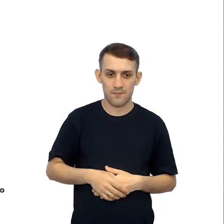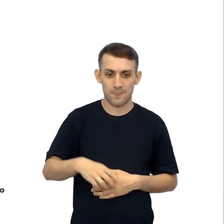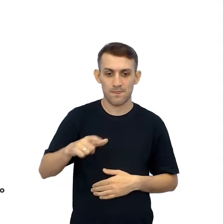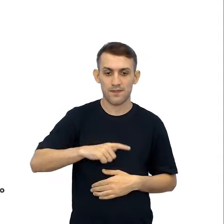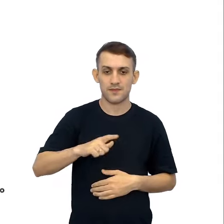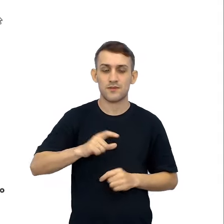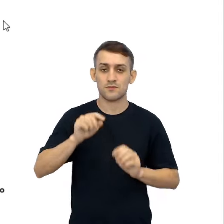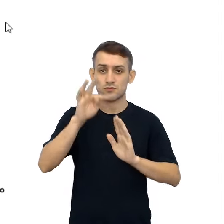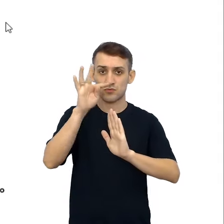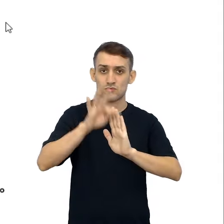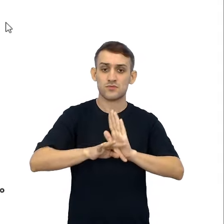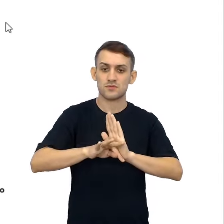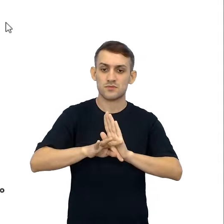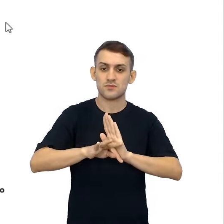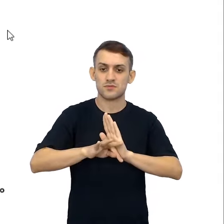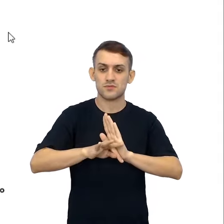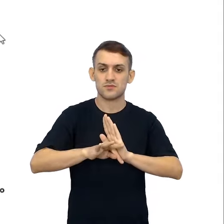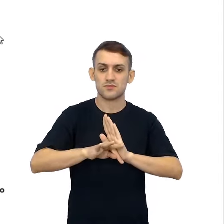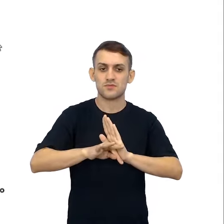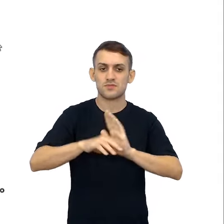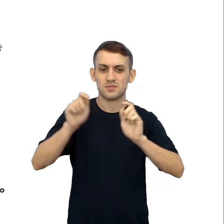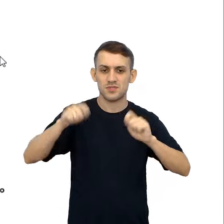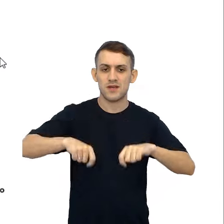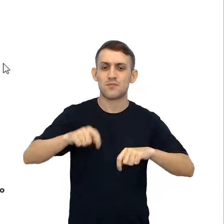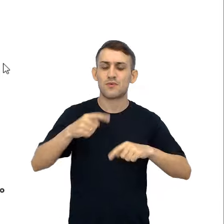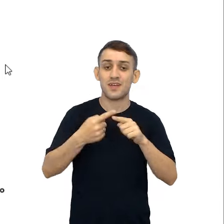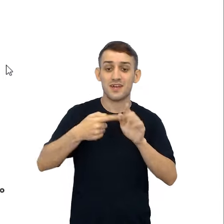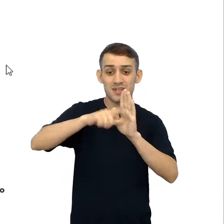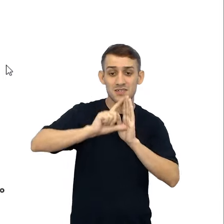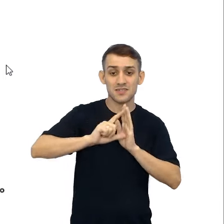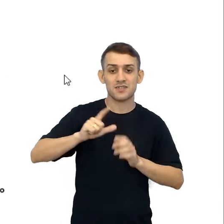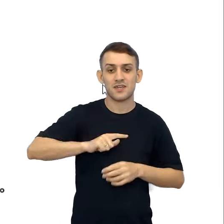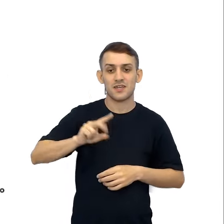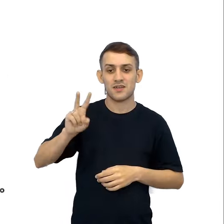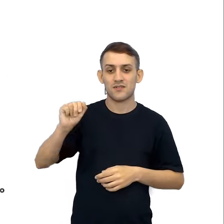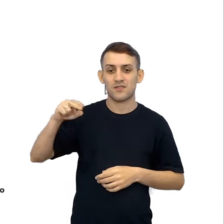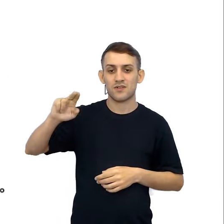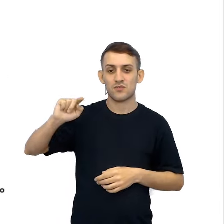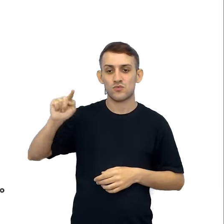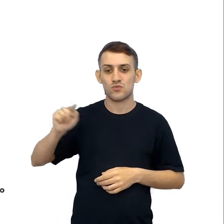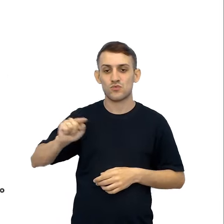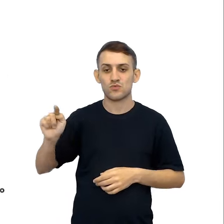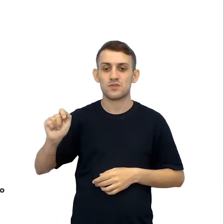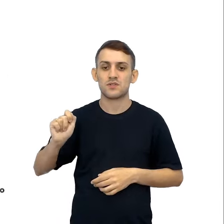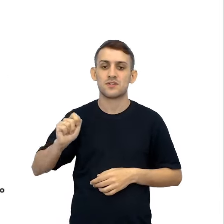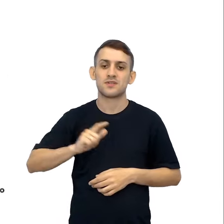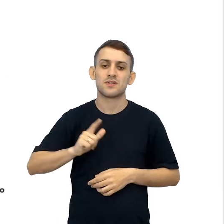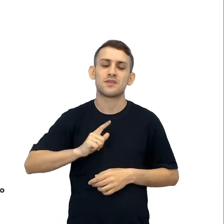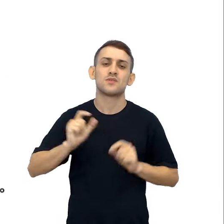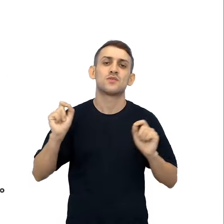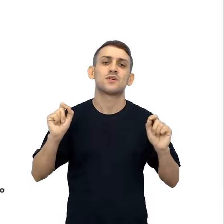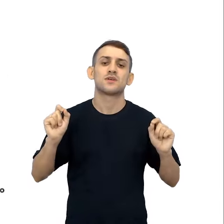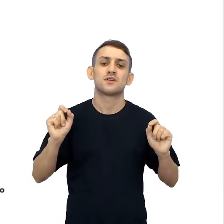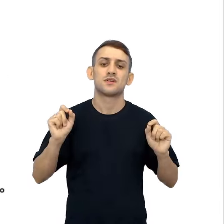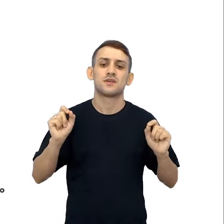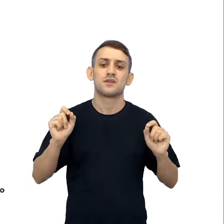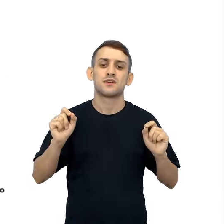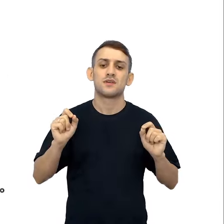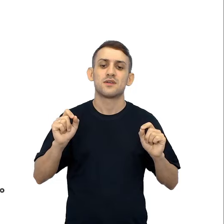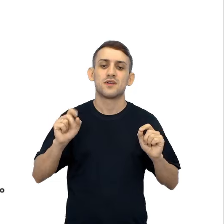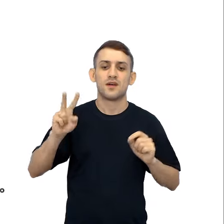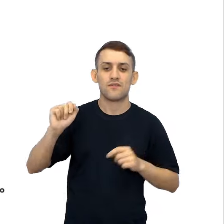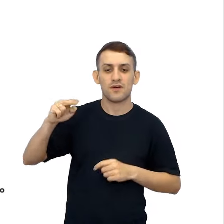foi construído também. Ele vai um pouquinho mais para frente, porque antes eu vou chamar a Vanuzzi, que esse Tá. texto ele ficou um pouquinho depois, tá? Tá então, bom.